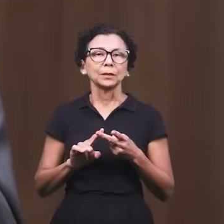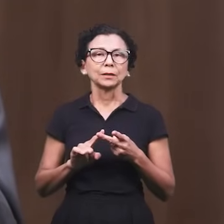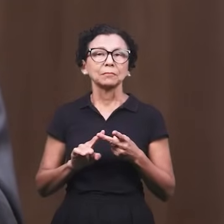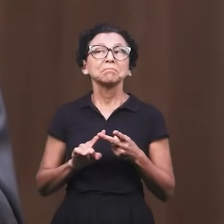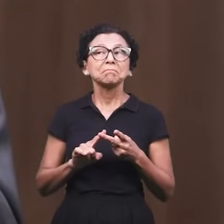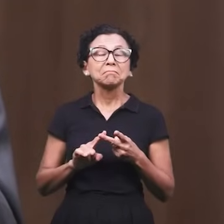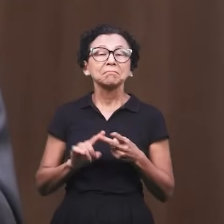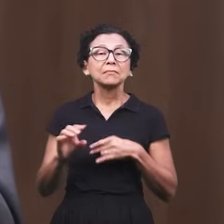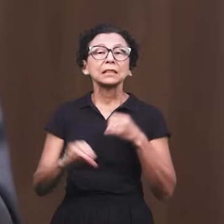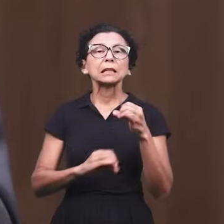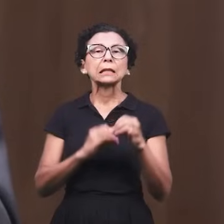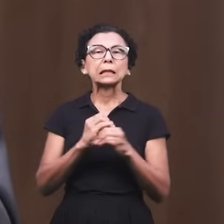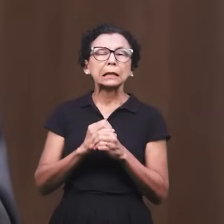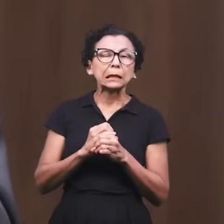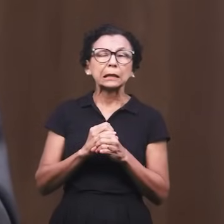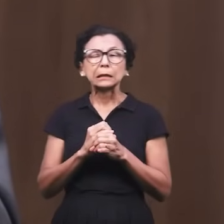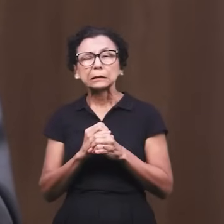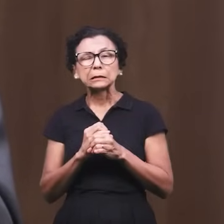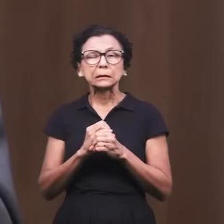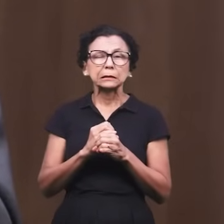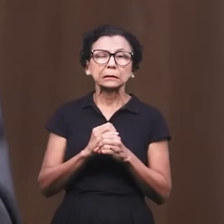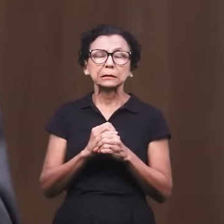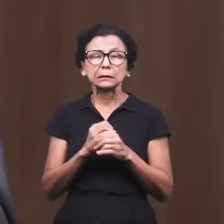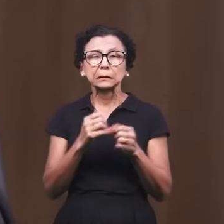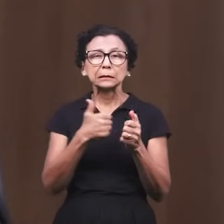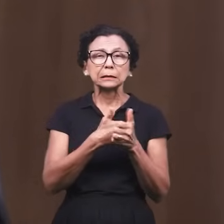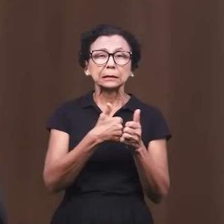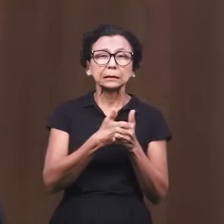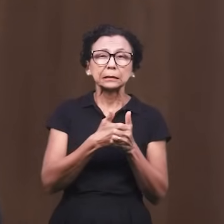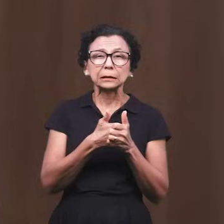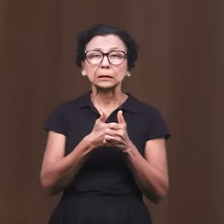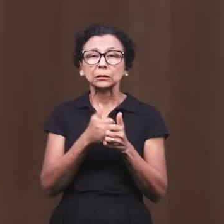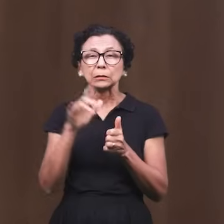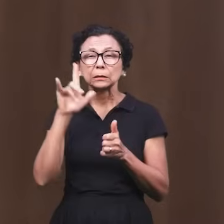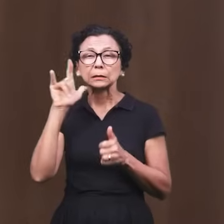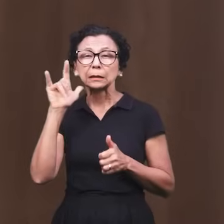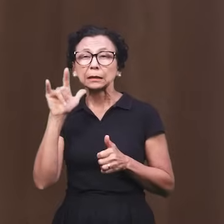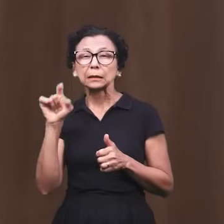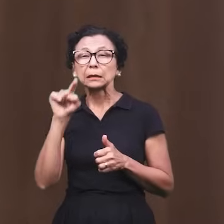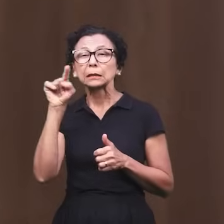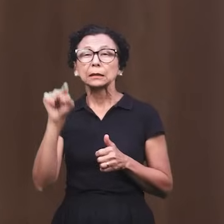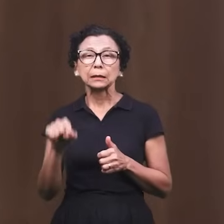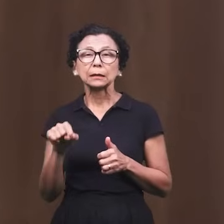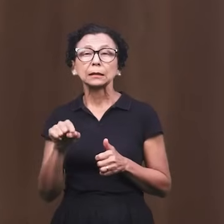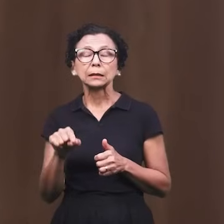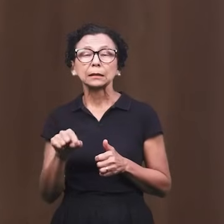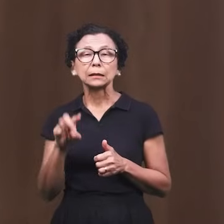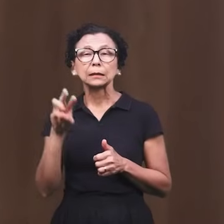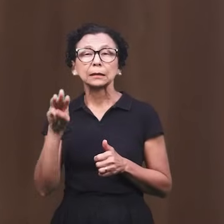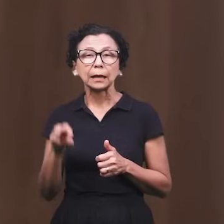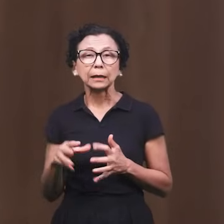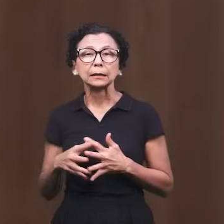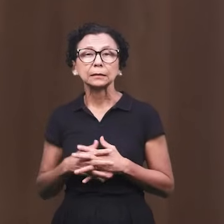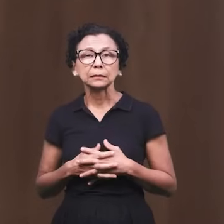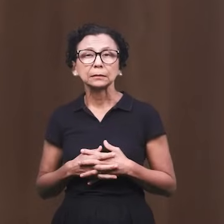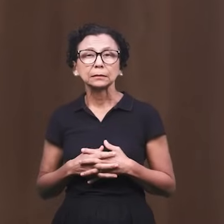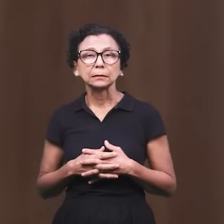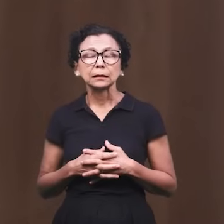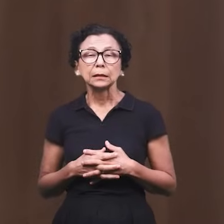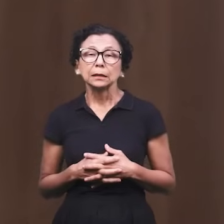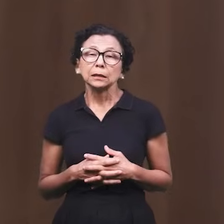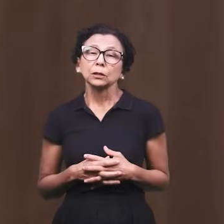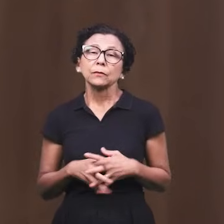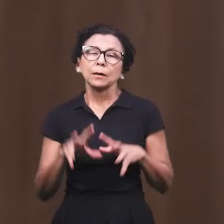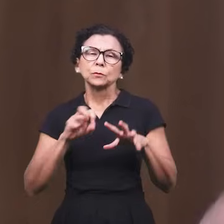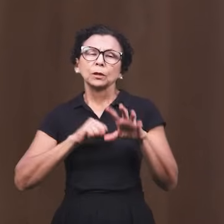Seguindo quem no Instagram? Você está seguindo quem no Instagram? Então, se você se alimenta mal, você é um fraco, você